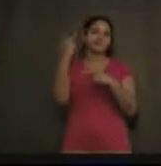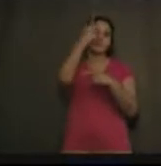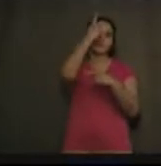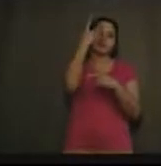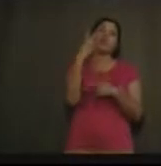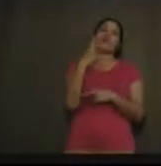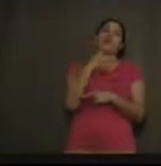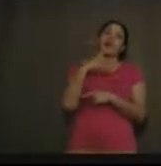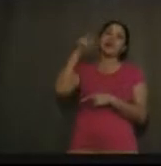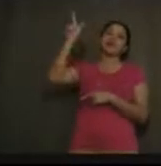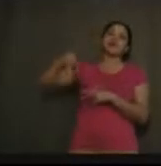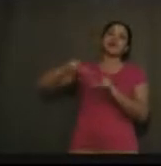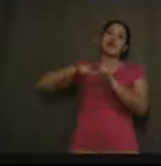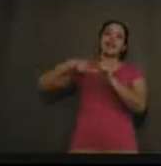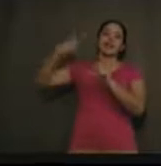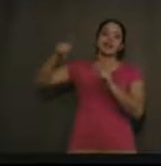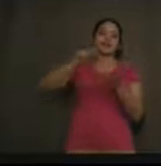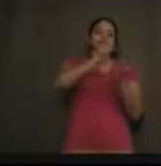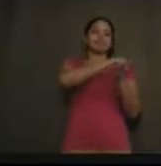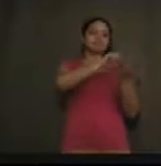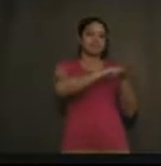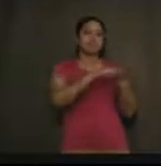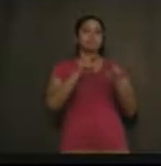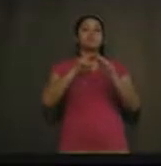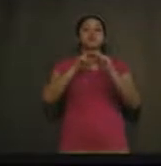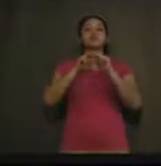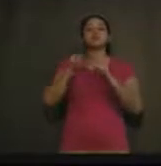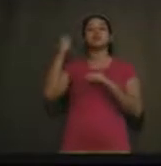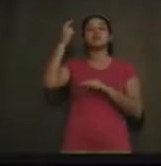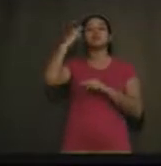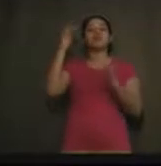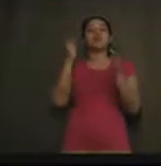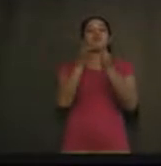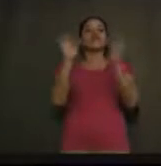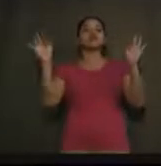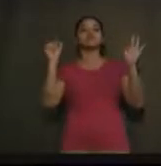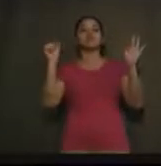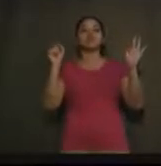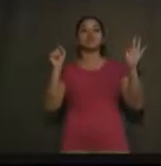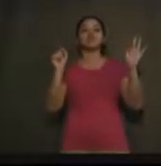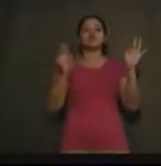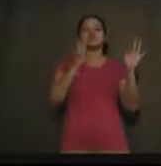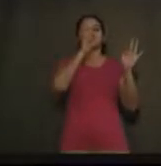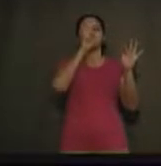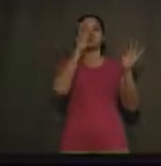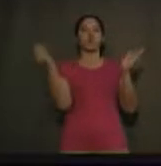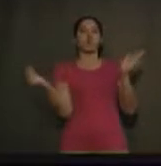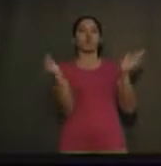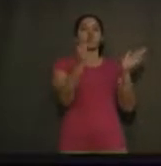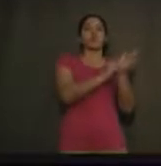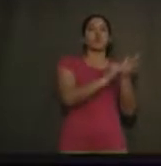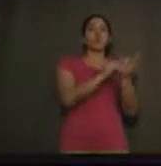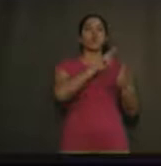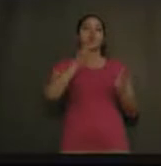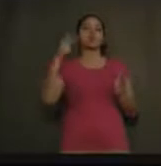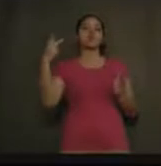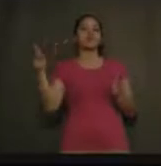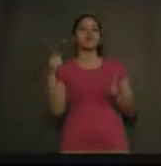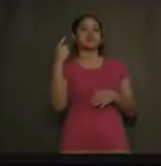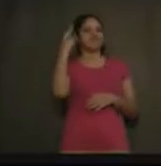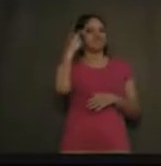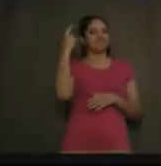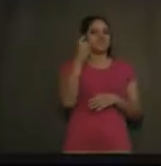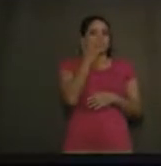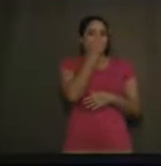quando, e no lugar da frase ele escreveu o nome dele no próprio envelope. Então, de anonimato, de sigilo,